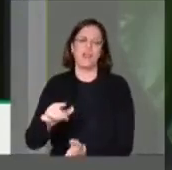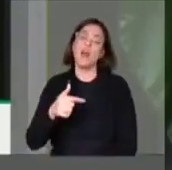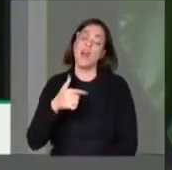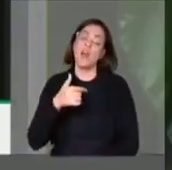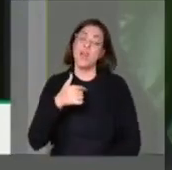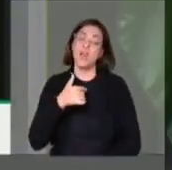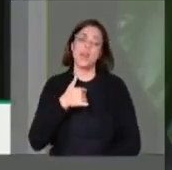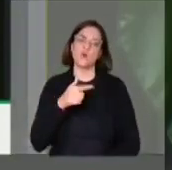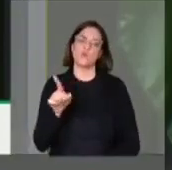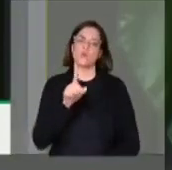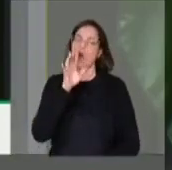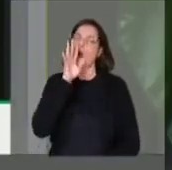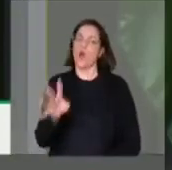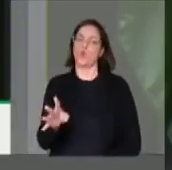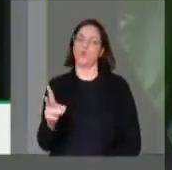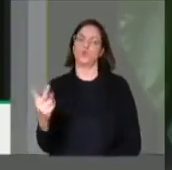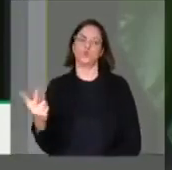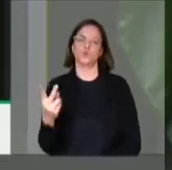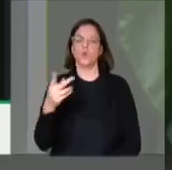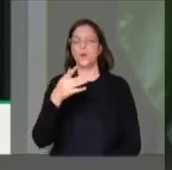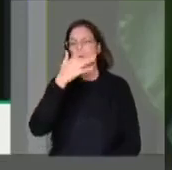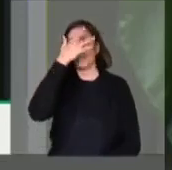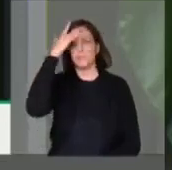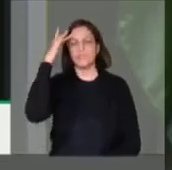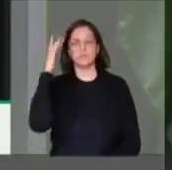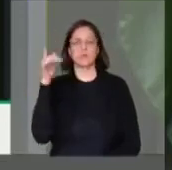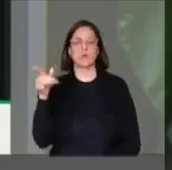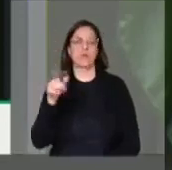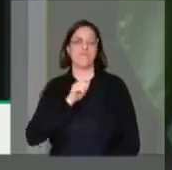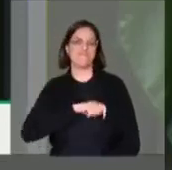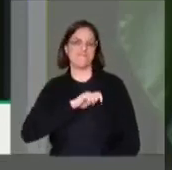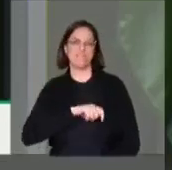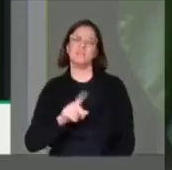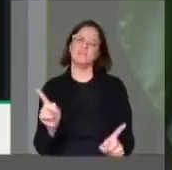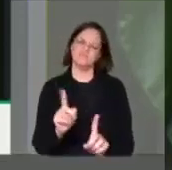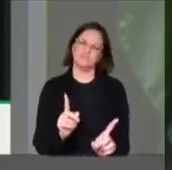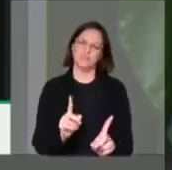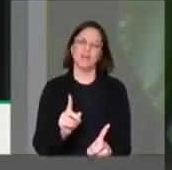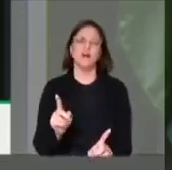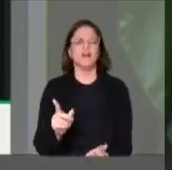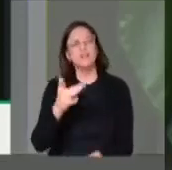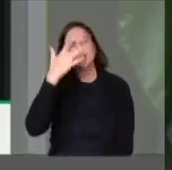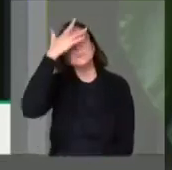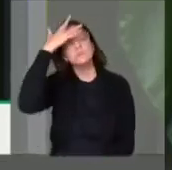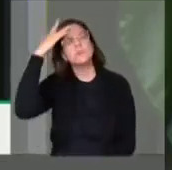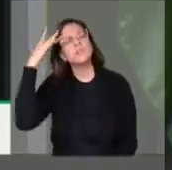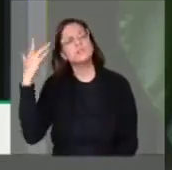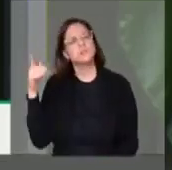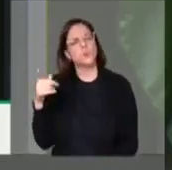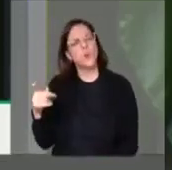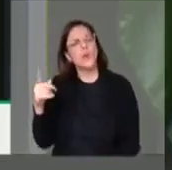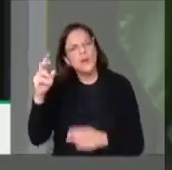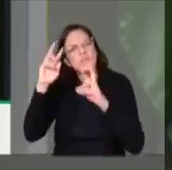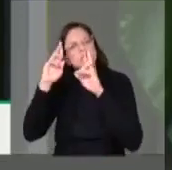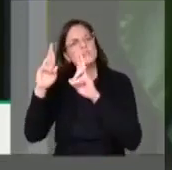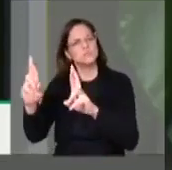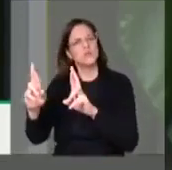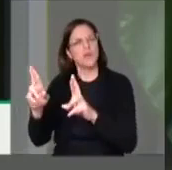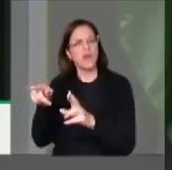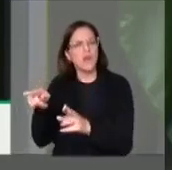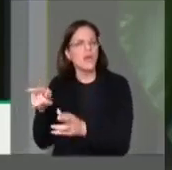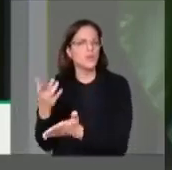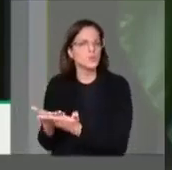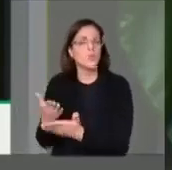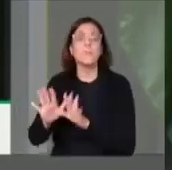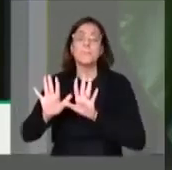fé, porque são dois intelectuais respeitados no Brasil e no mundo, mas a